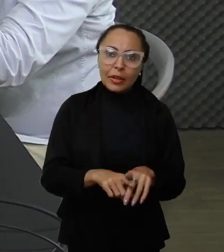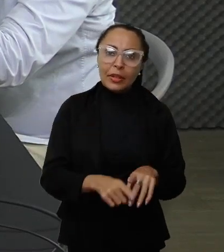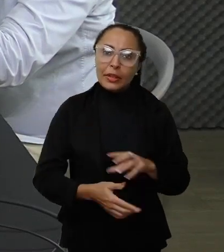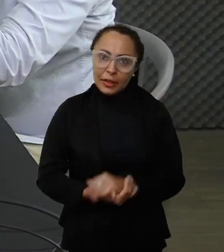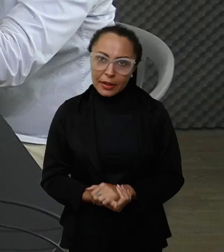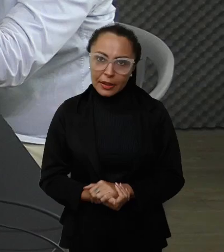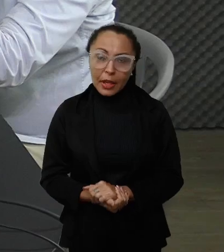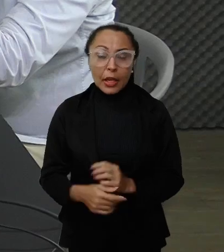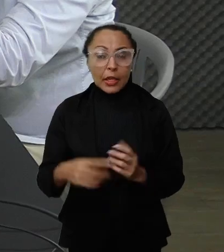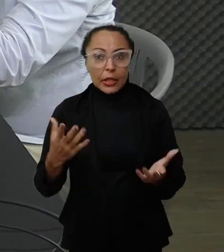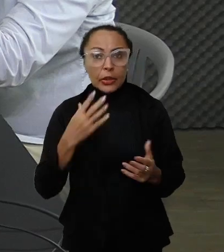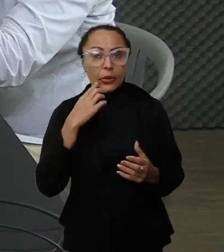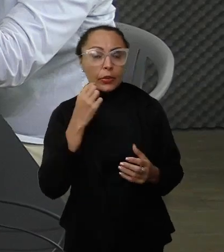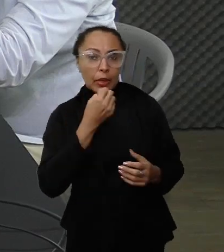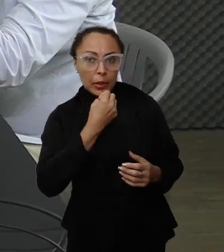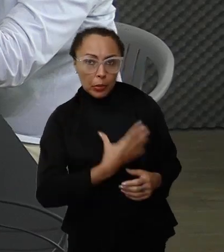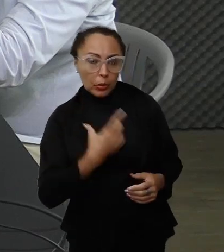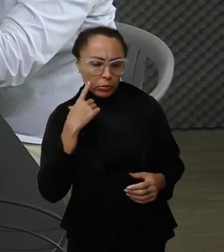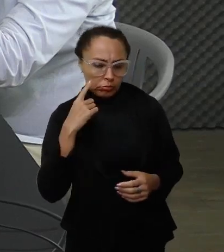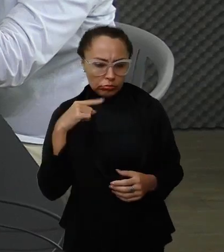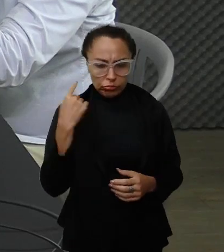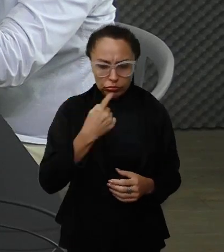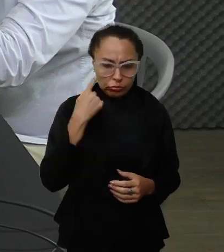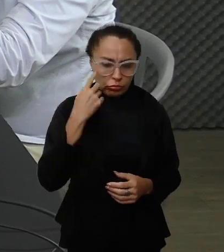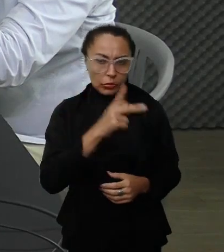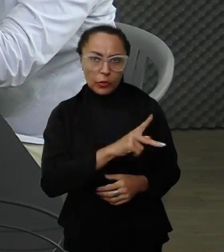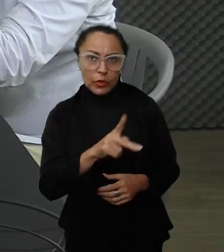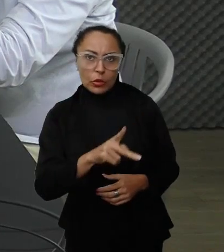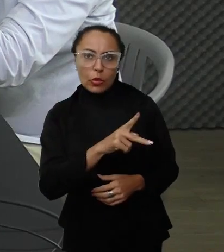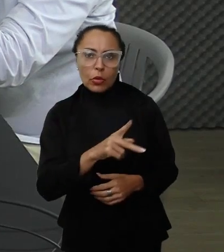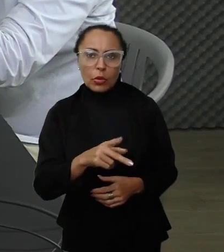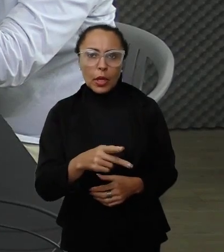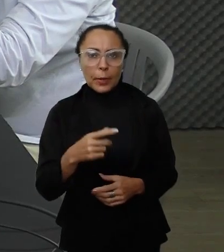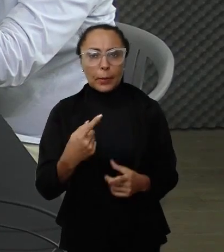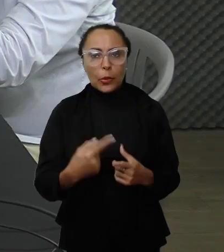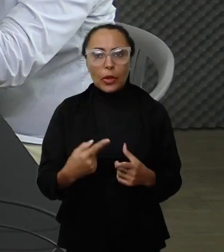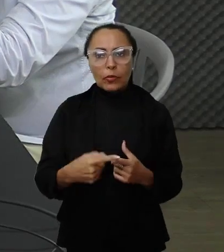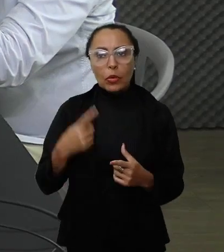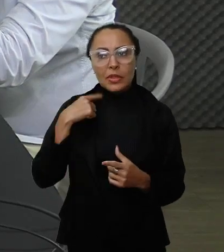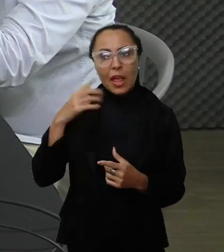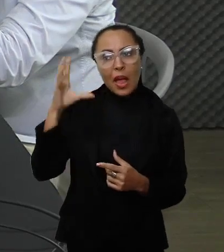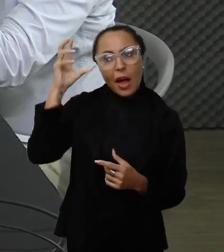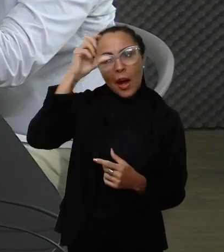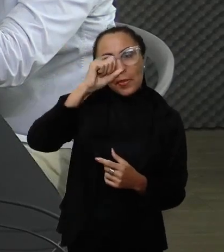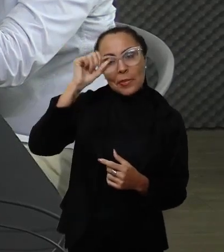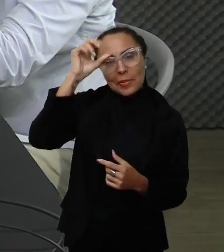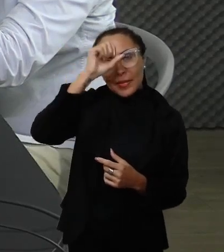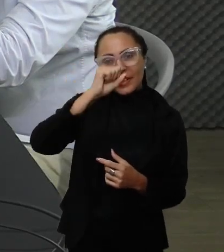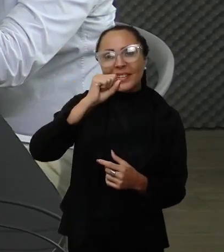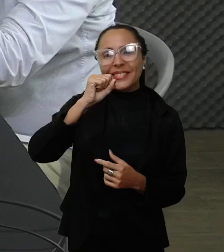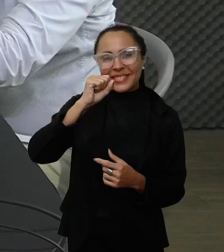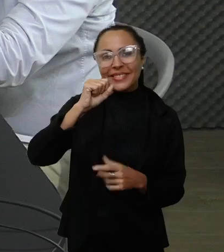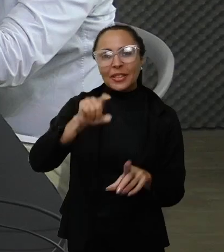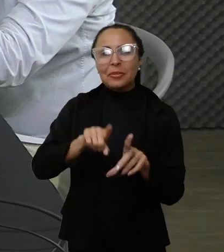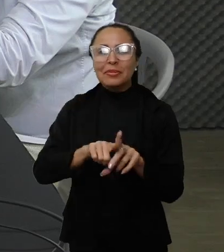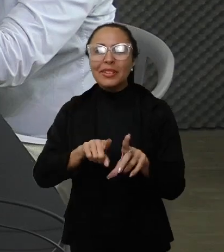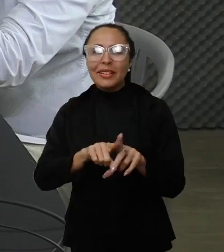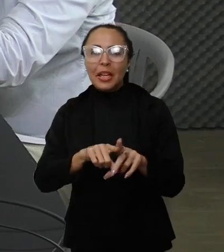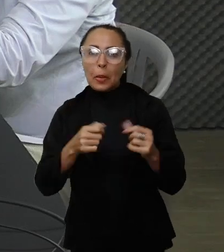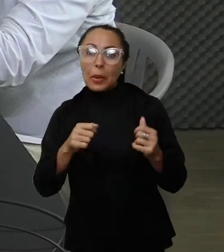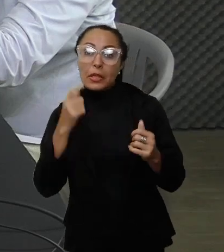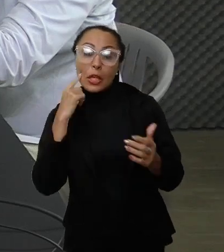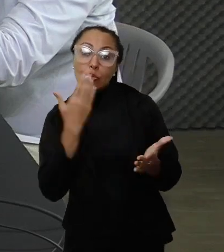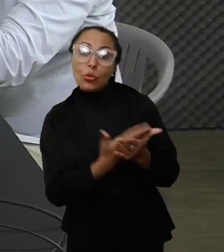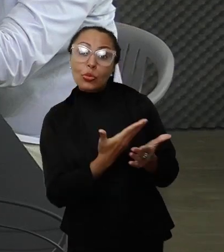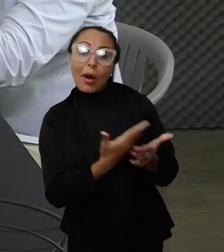o que é bom quando a gente é professor é porque você aprende mais, né? Porque você precisa estudar muito